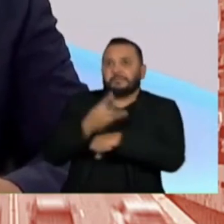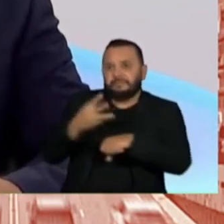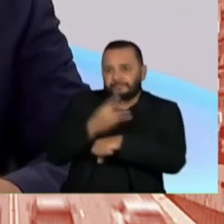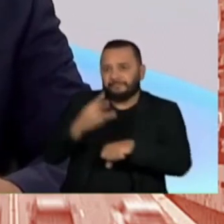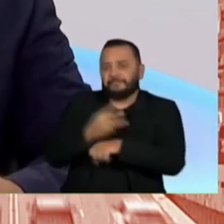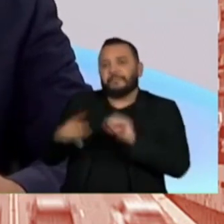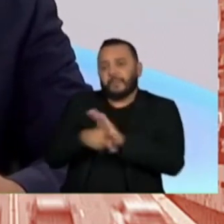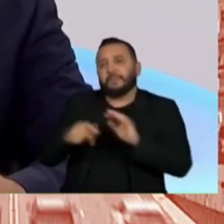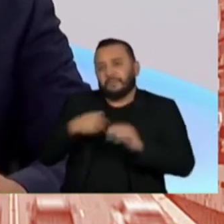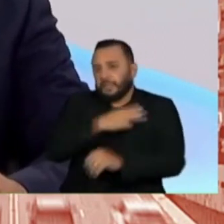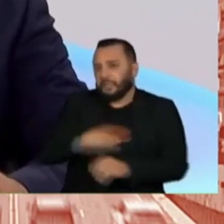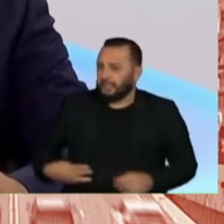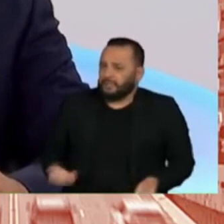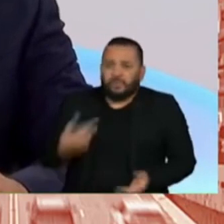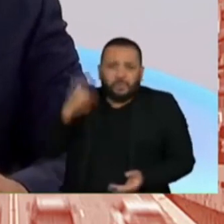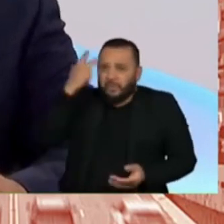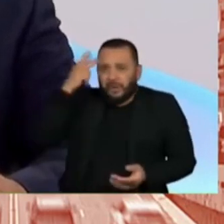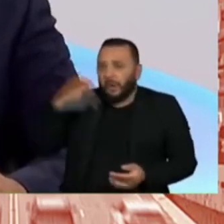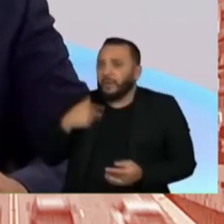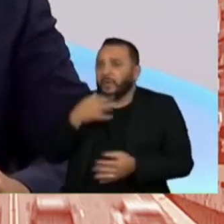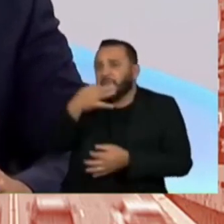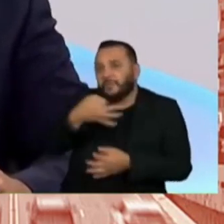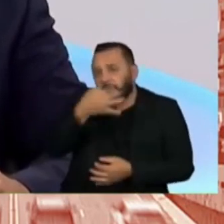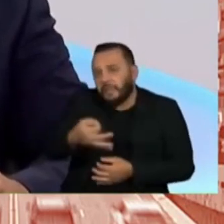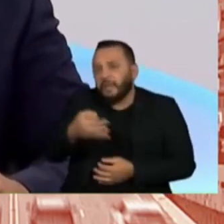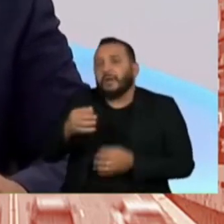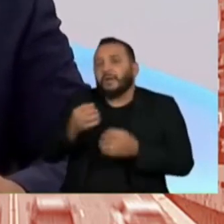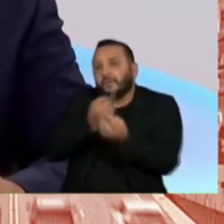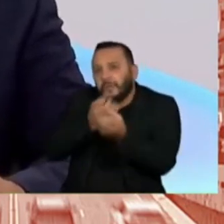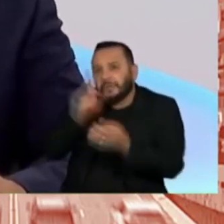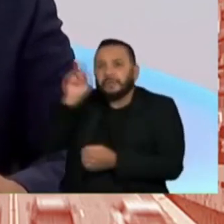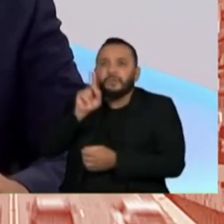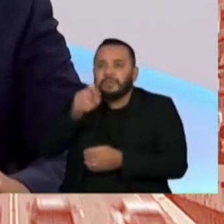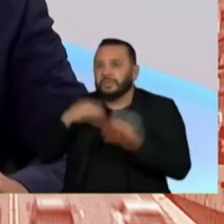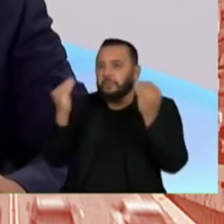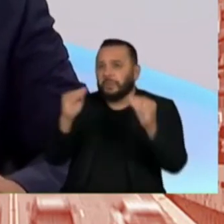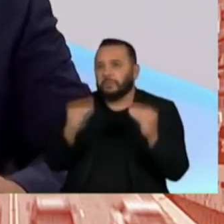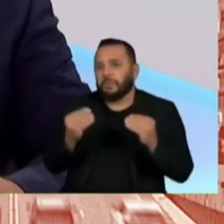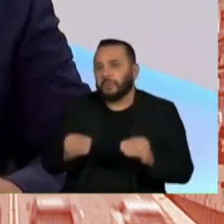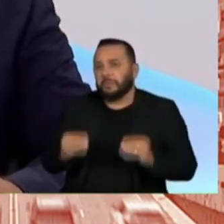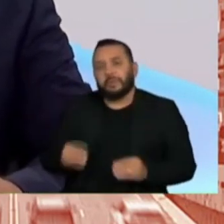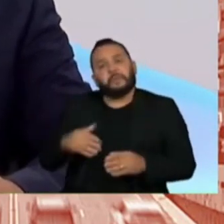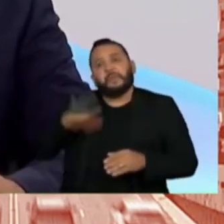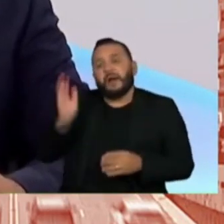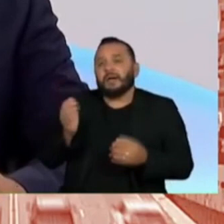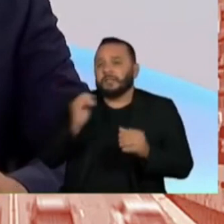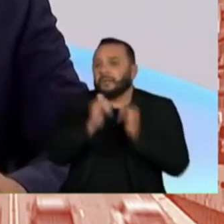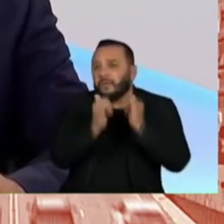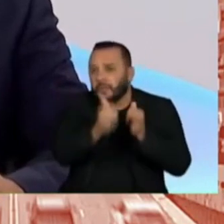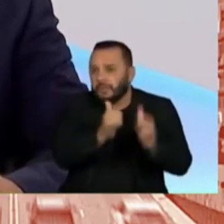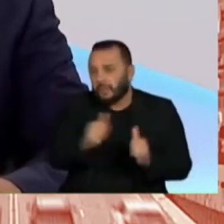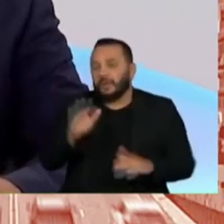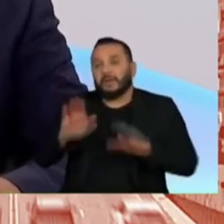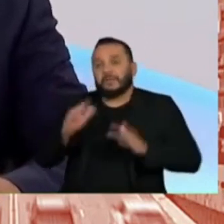taxa de juros. Então me deu a impressão, posso estar equivocado, que o Bob Fields Neto sentou lá na cadeirinha